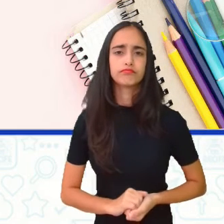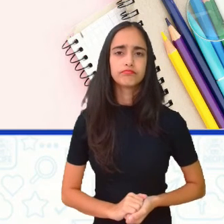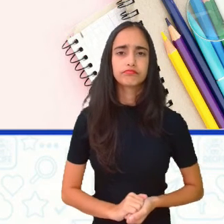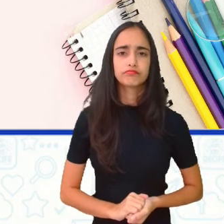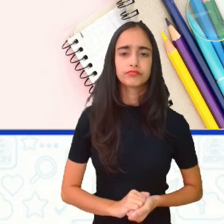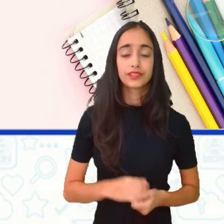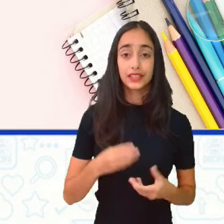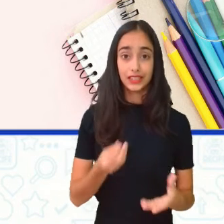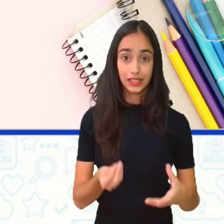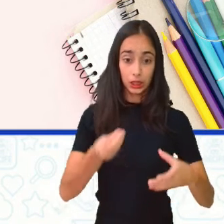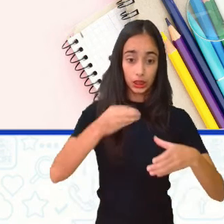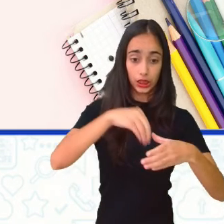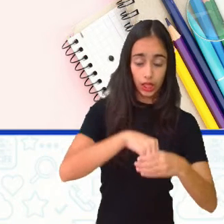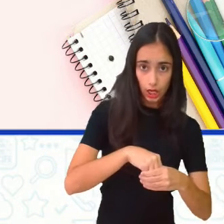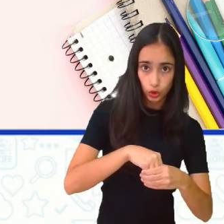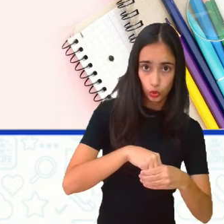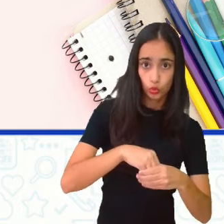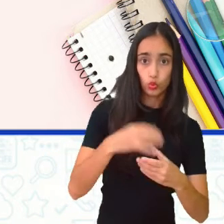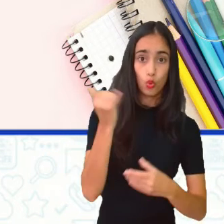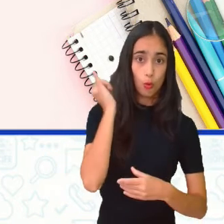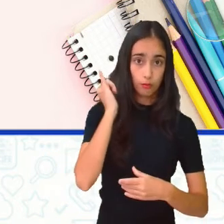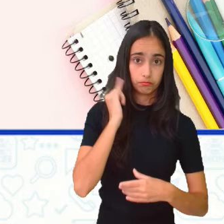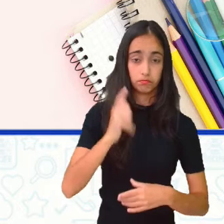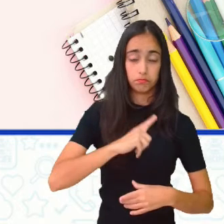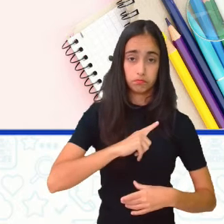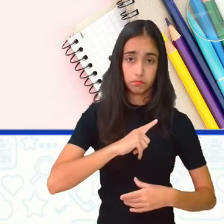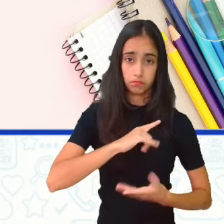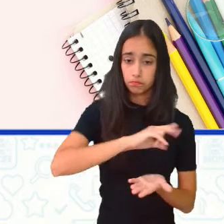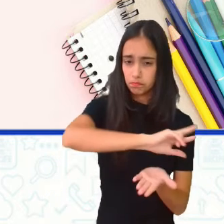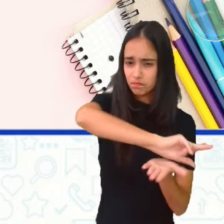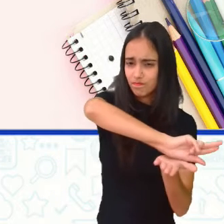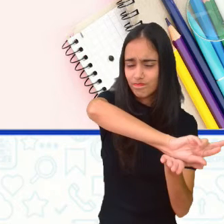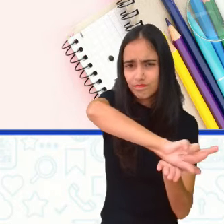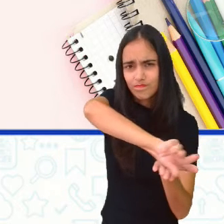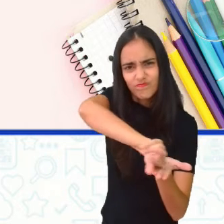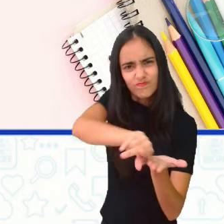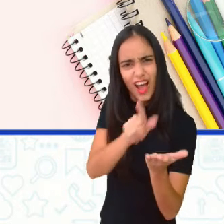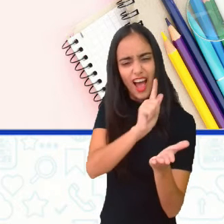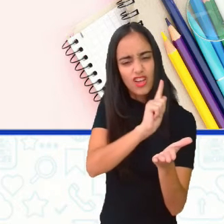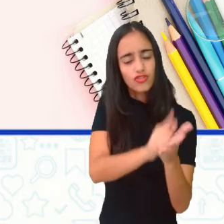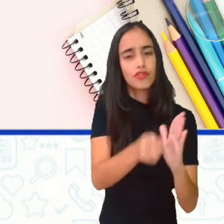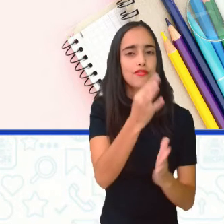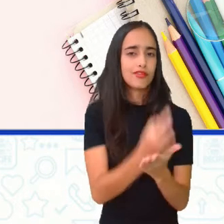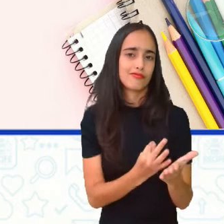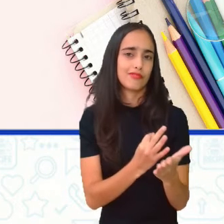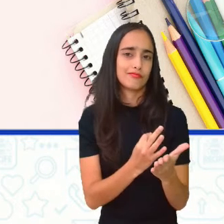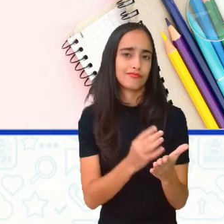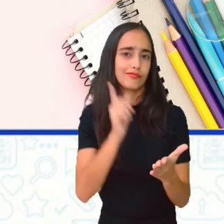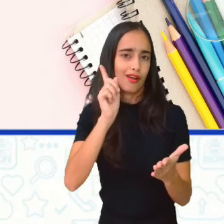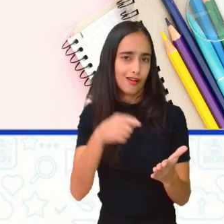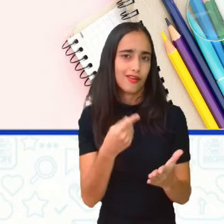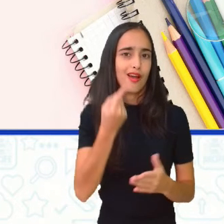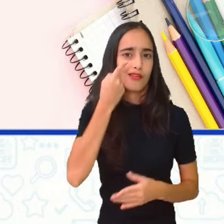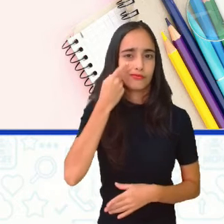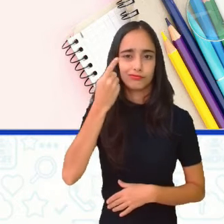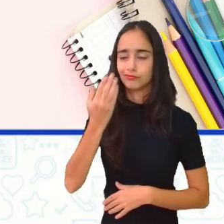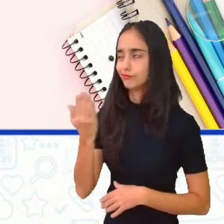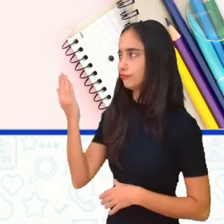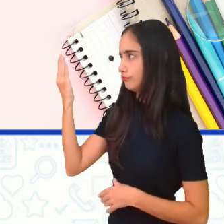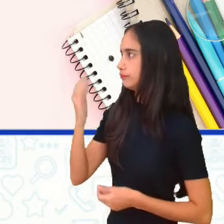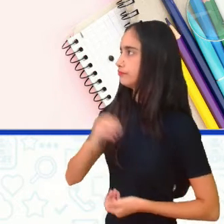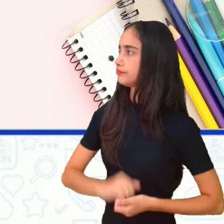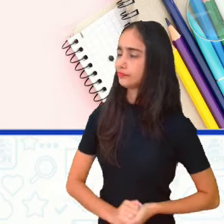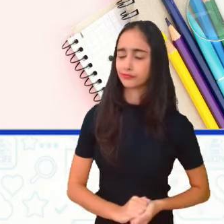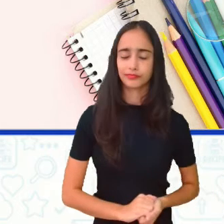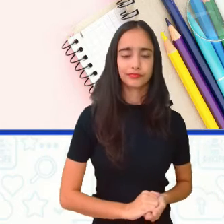aí, dentro do narrativo, existem vários gêneros textuais, que são esses que a gente está vendo aí. Os